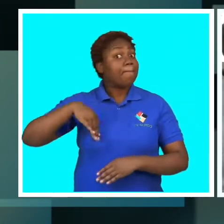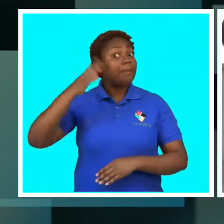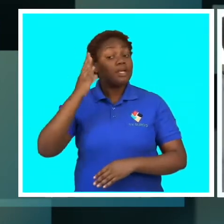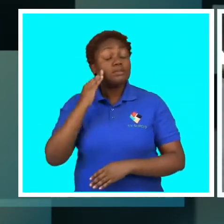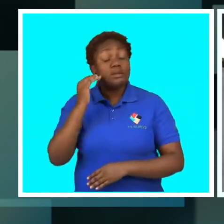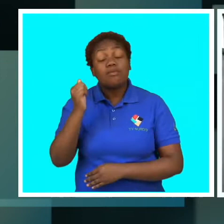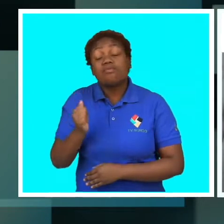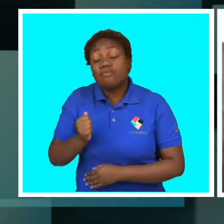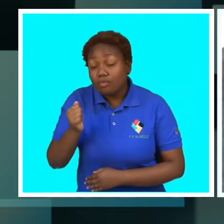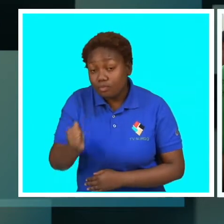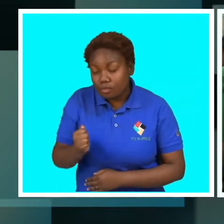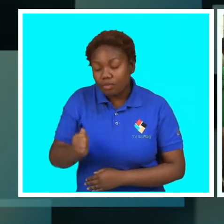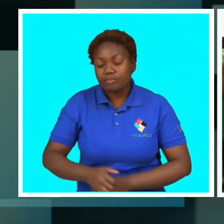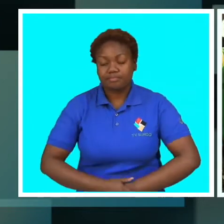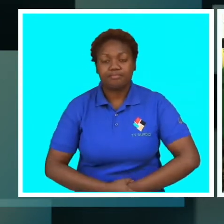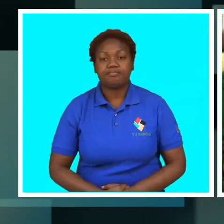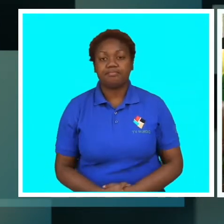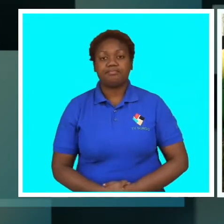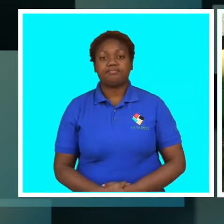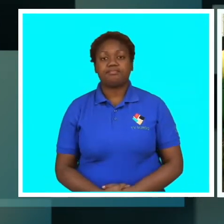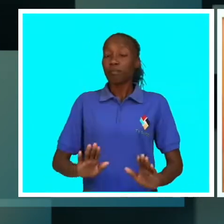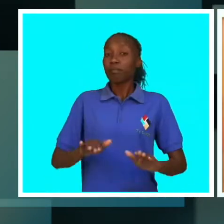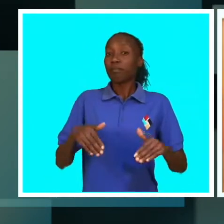mais consideração pelos mais velhos.